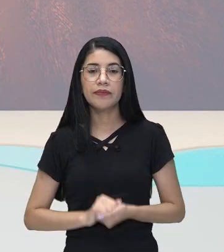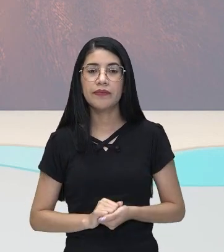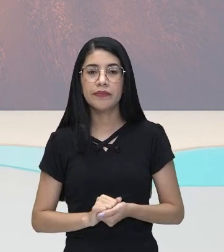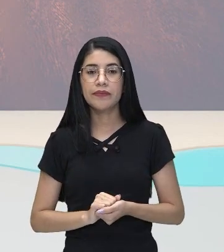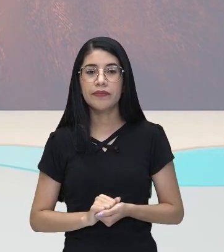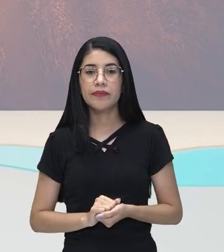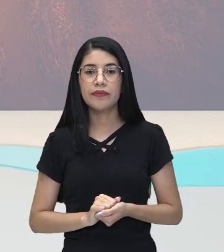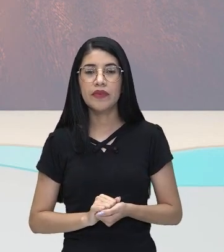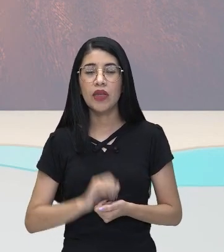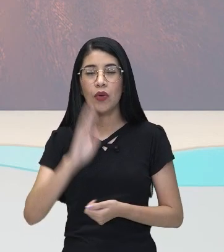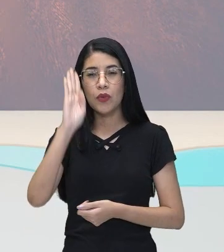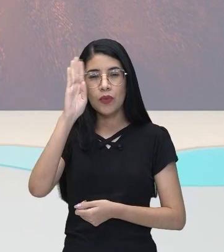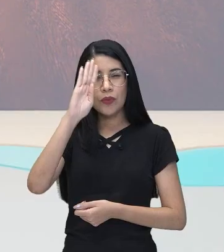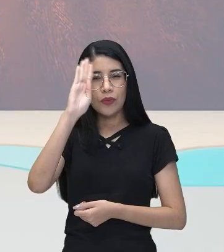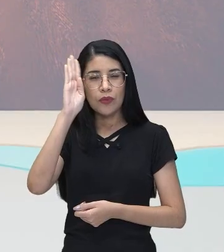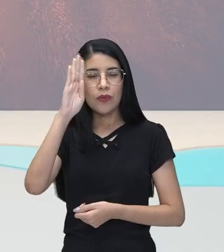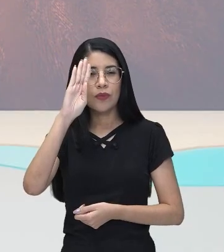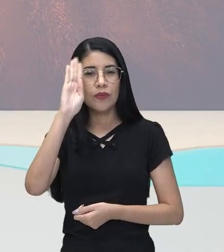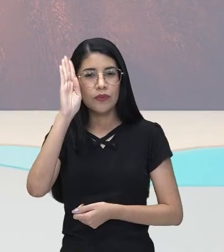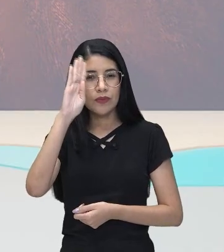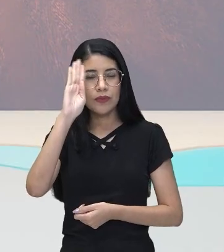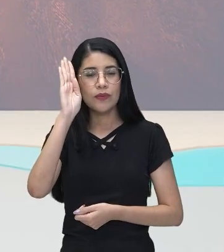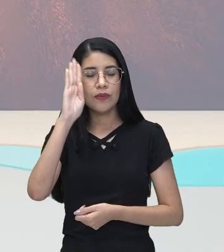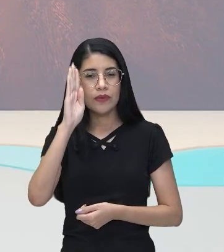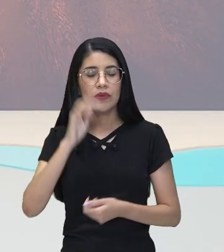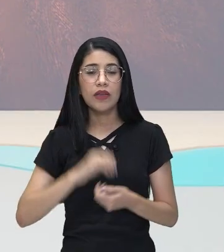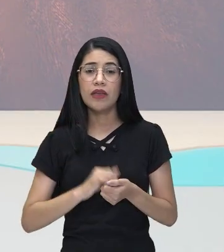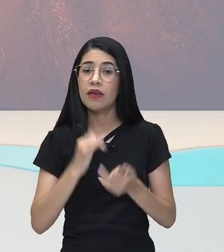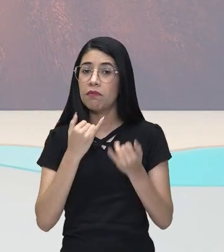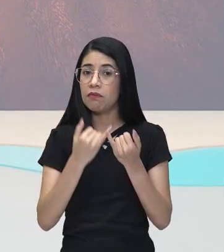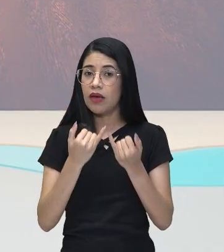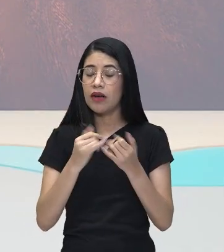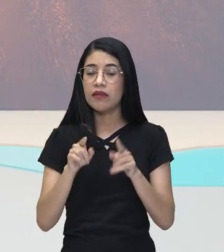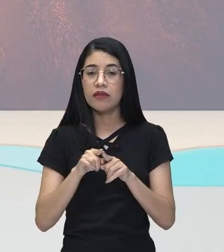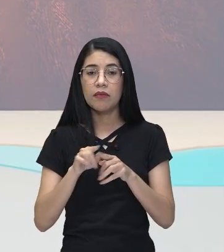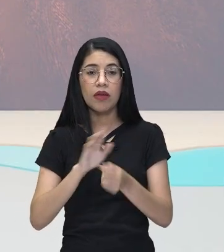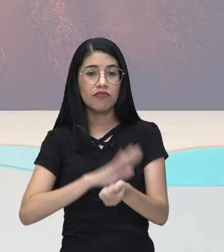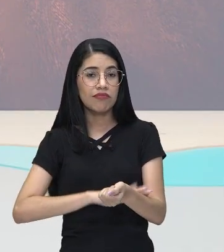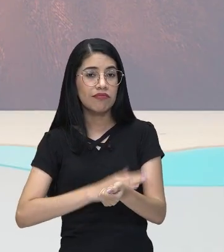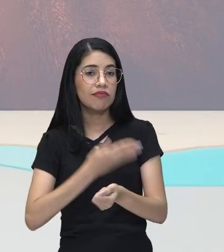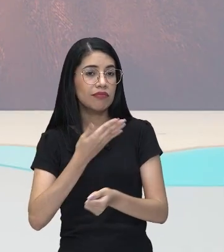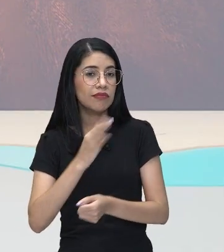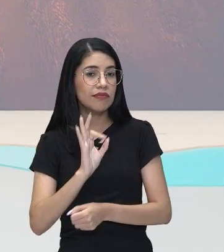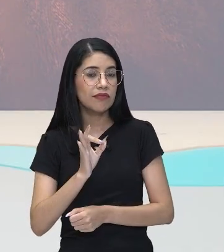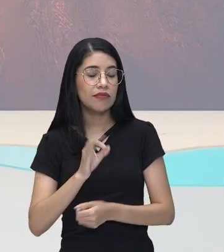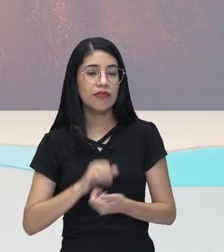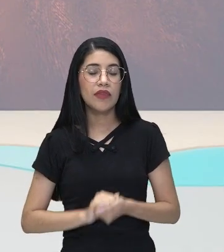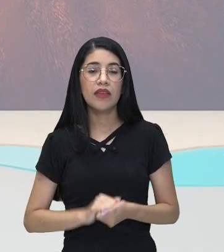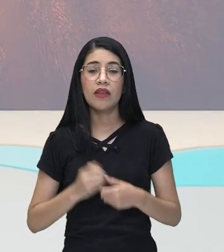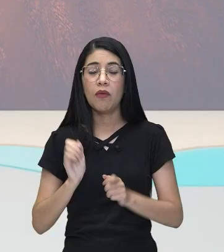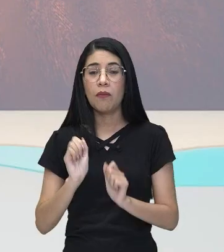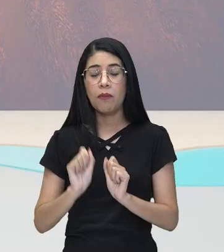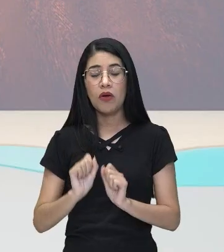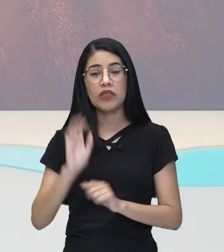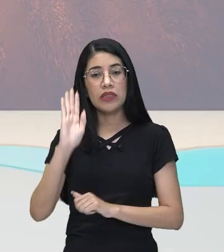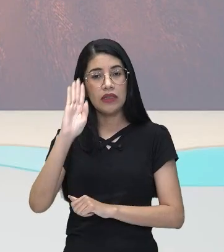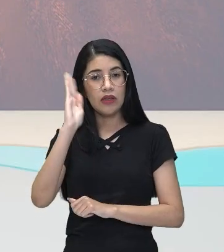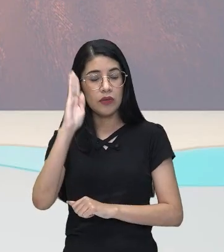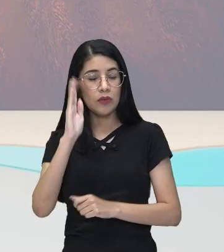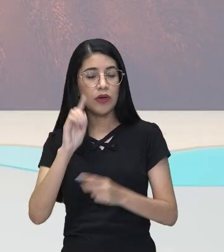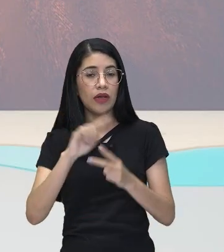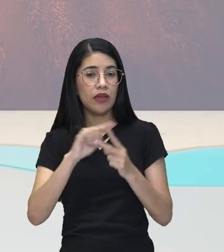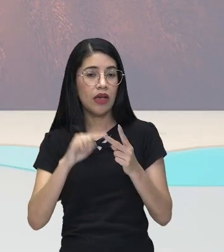nós vamos ver tontura, olha, ó, parecido com a hipertensão, né? Então, ó, a tontura pode ser por causa da pressão